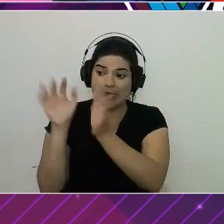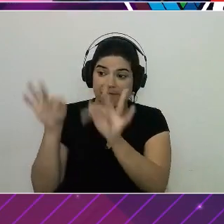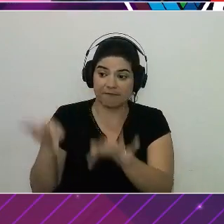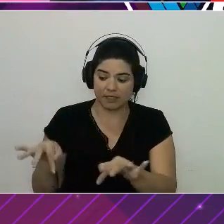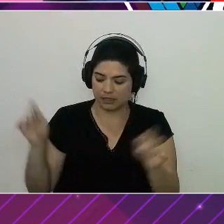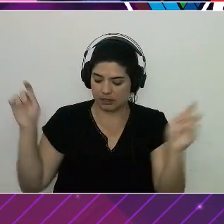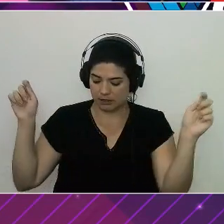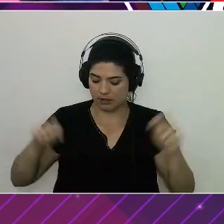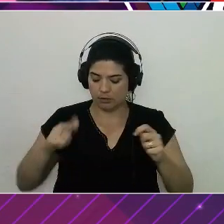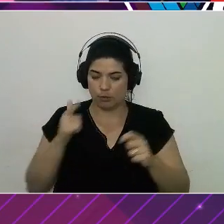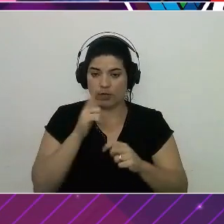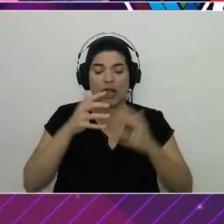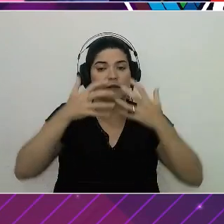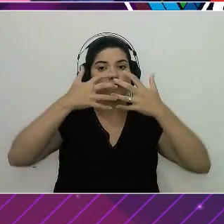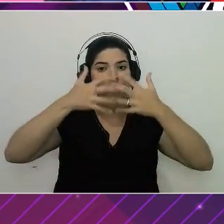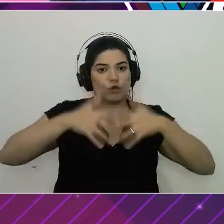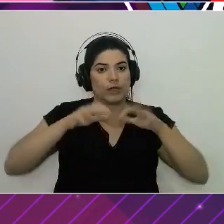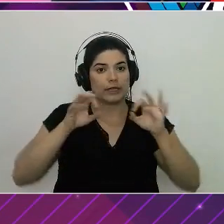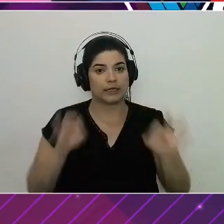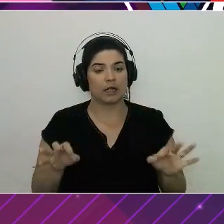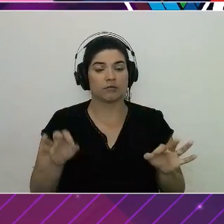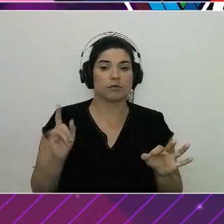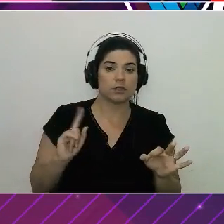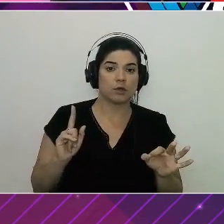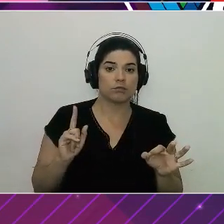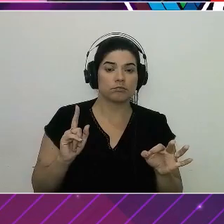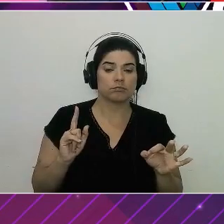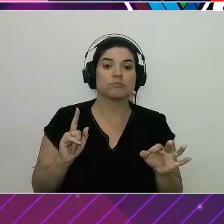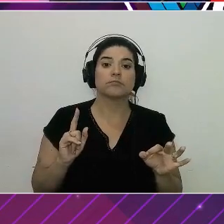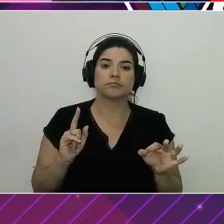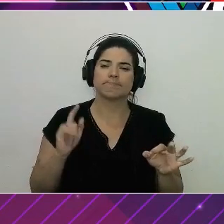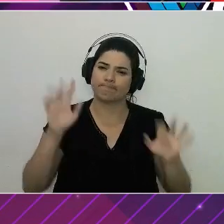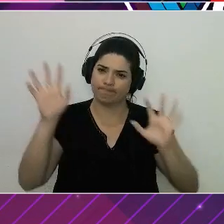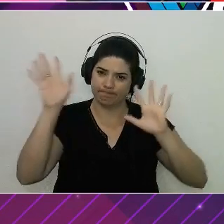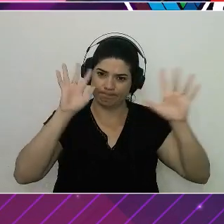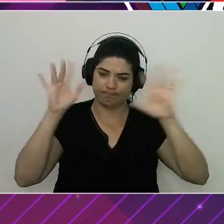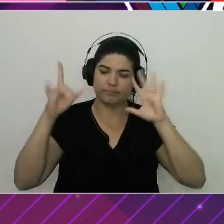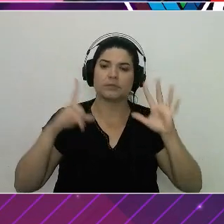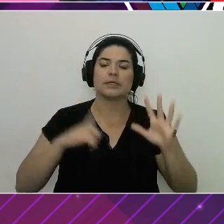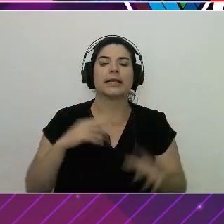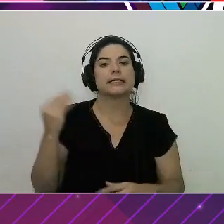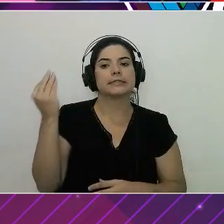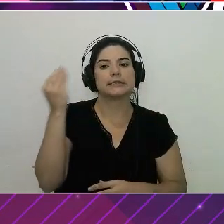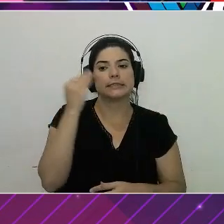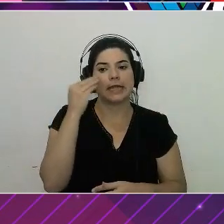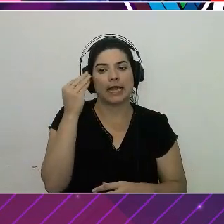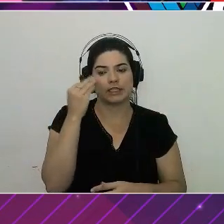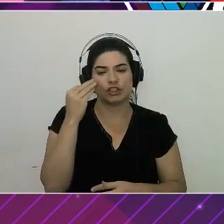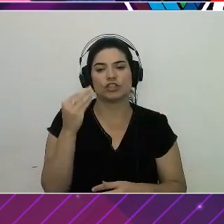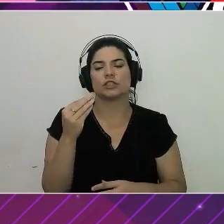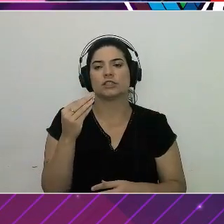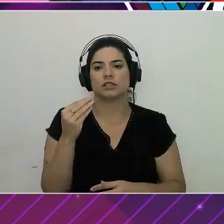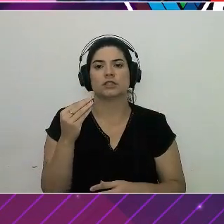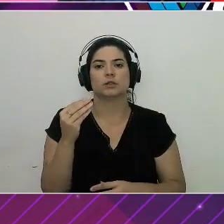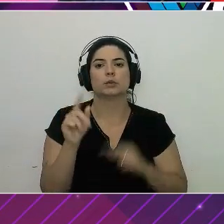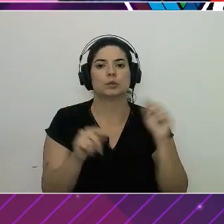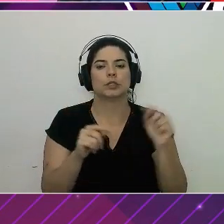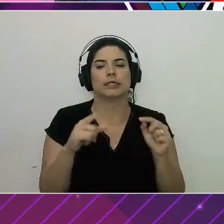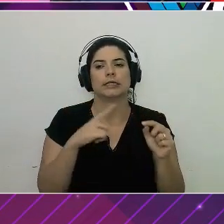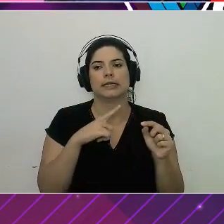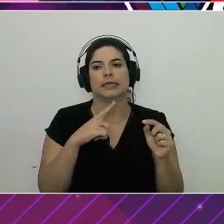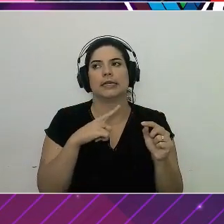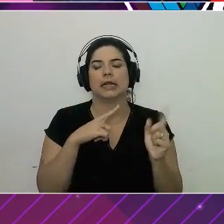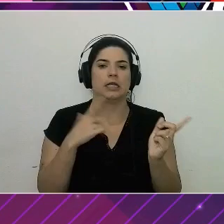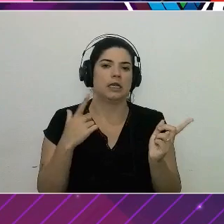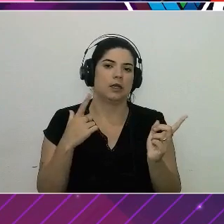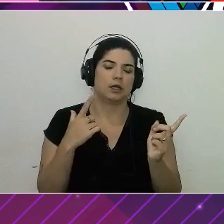funcionando de forma correta? Então, imaginamos que a gente tem um test runner. O test runner, imagina uma função que esteja sendo executada, algum test